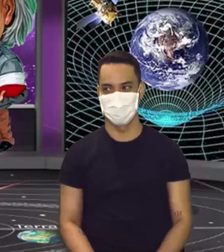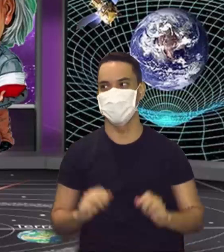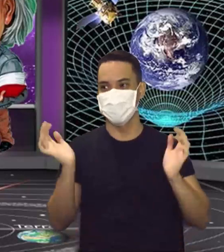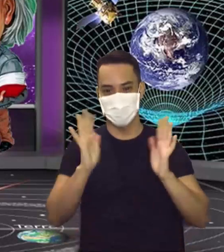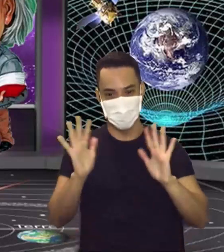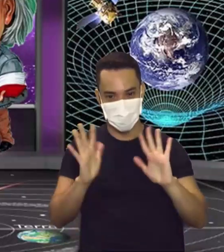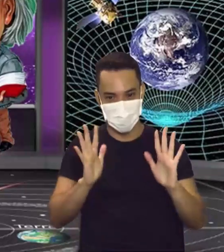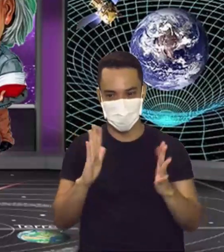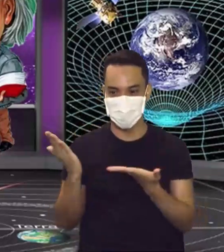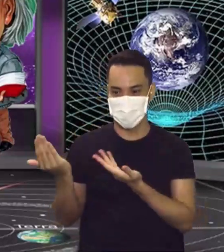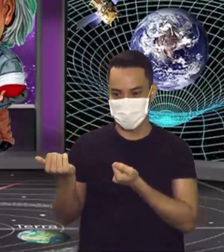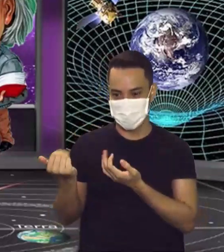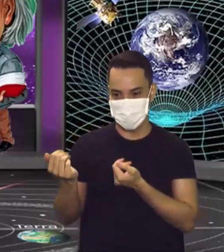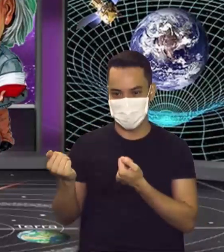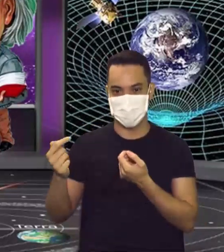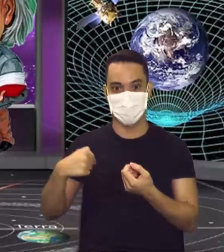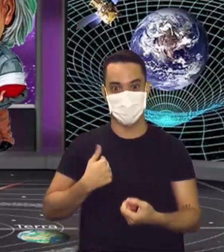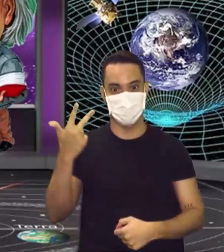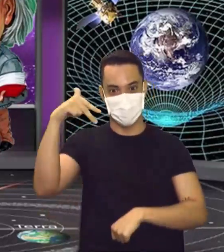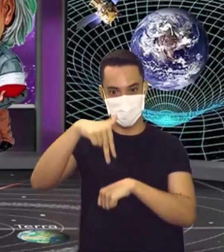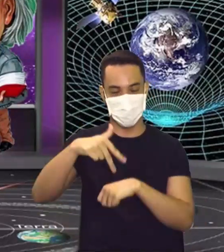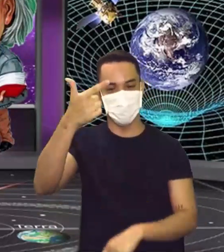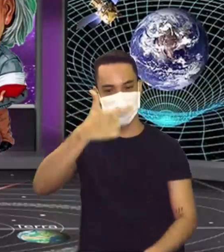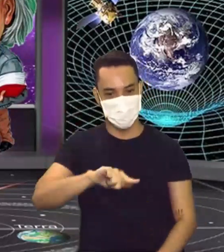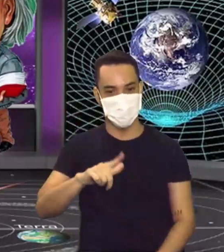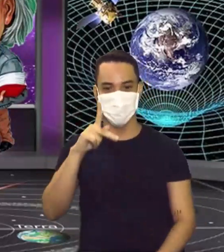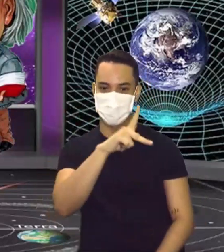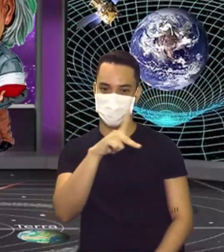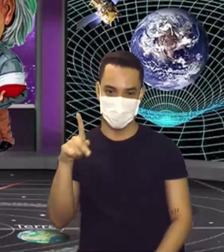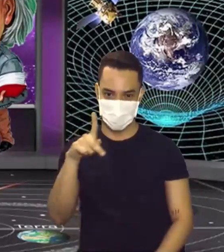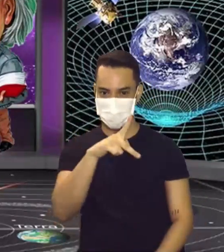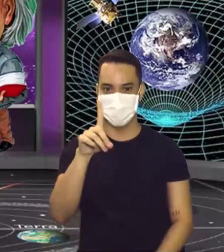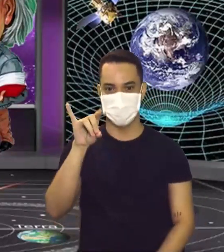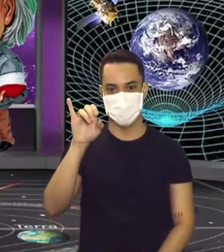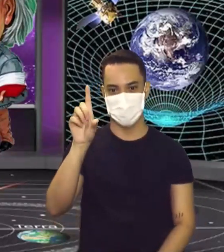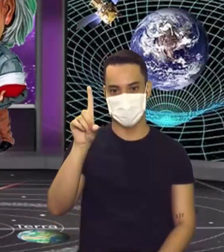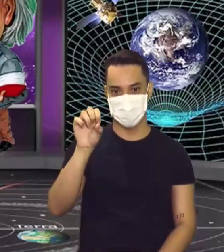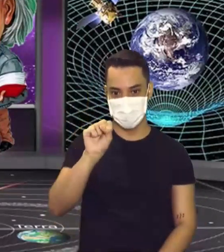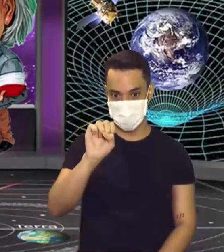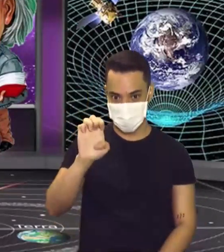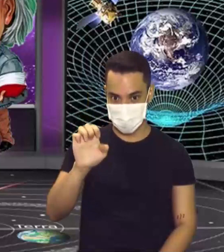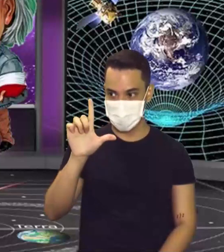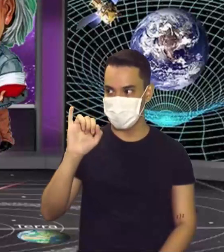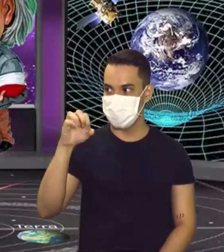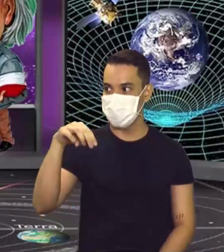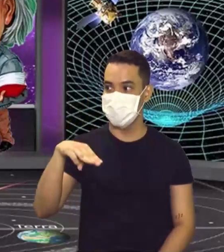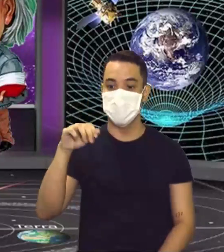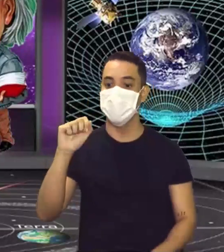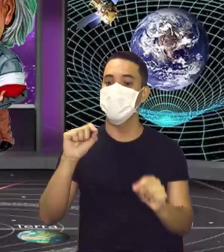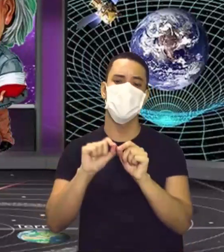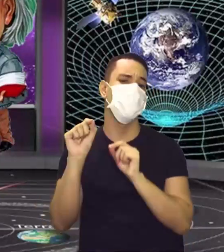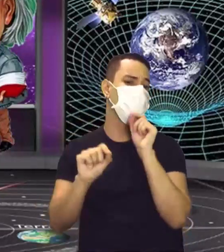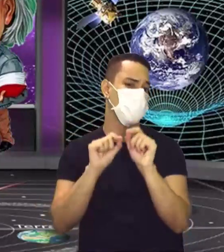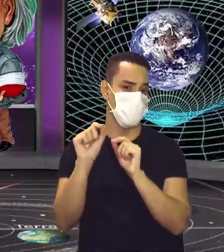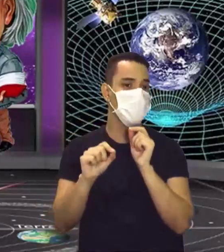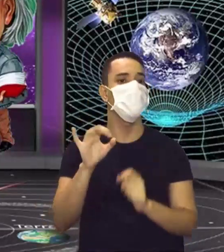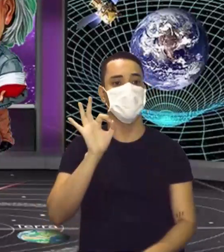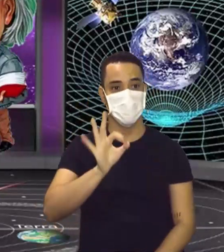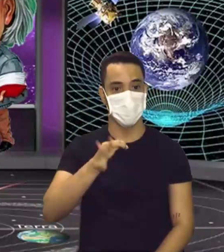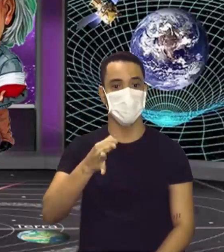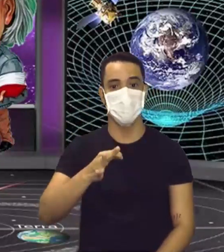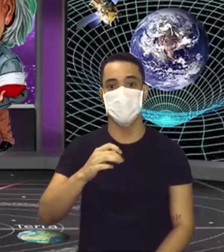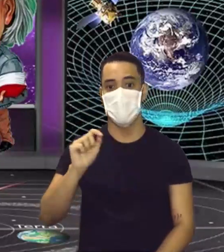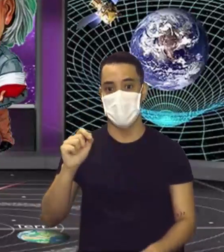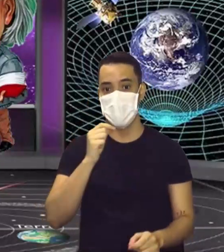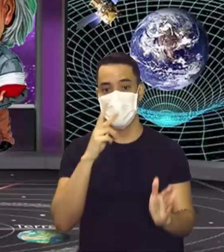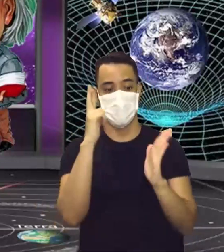Olá, jovens! Olha eu aqui de novo, professora Deise Lima. O que nós vamos fazer? Exatamente,